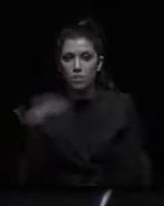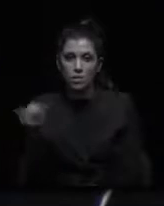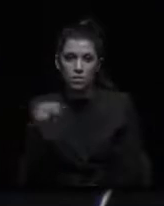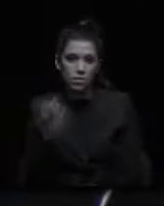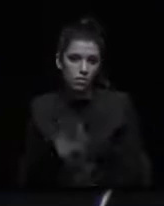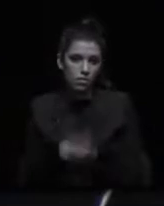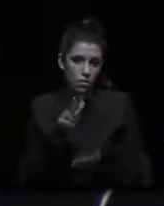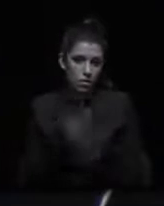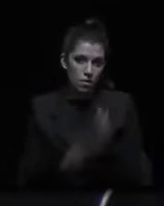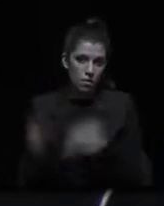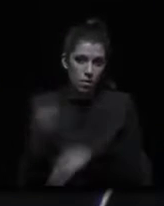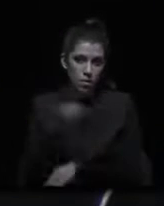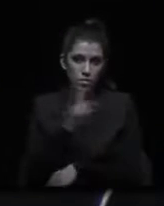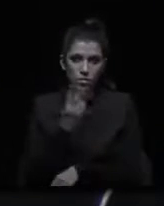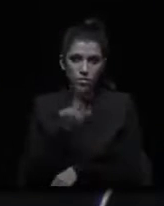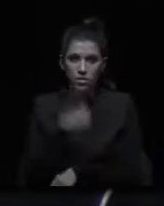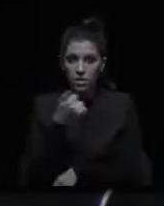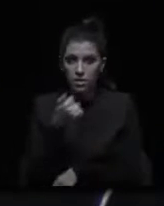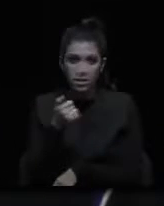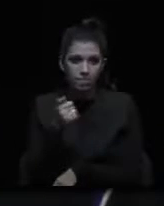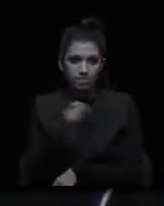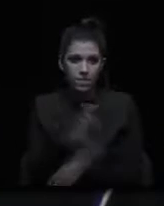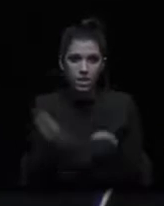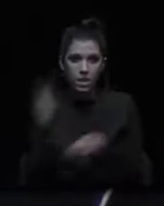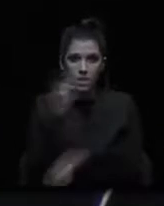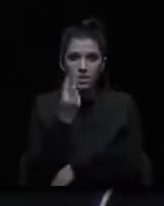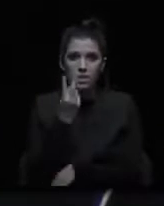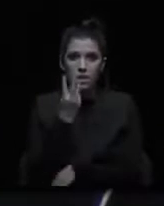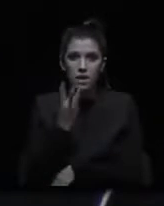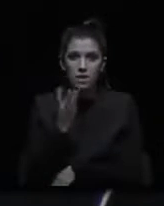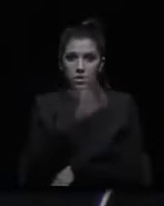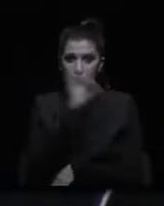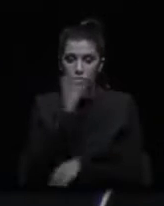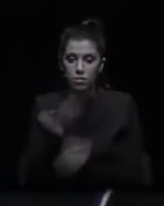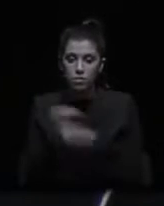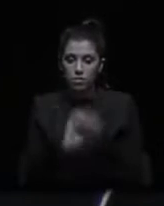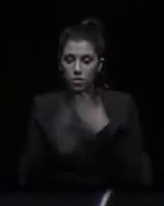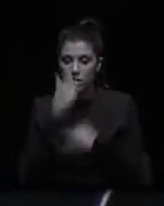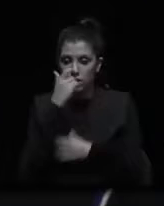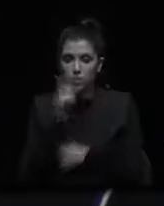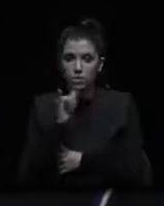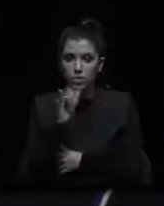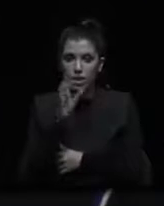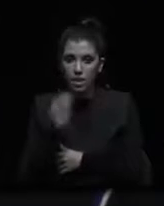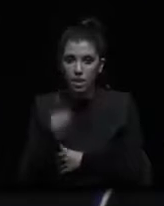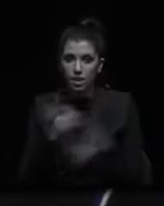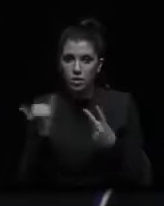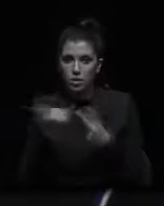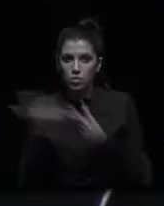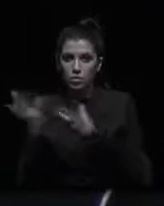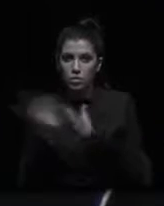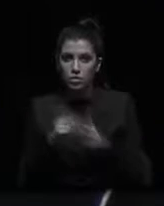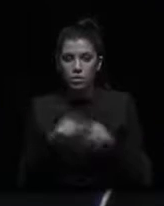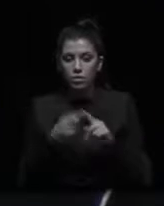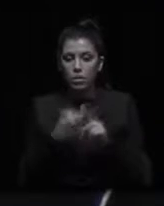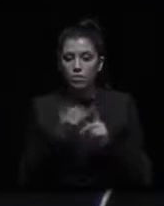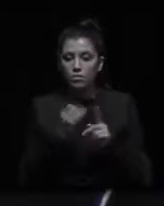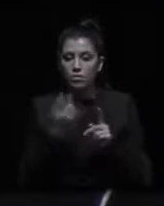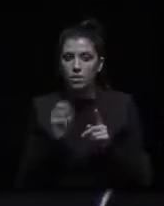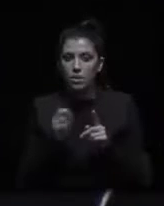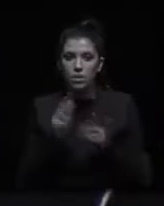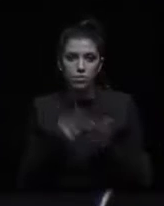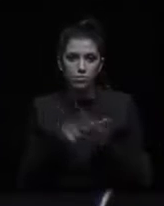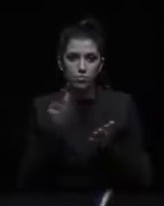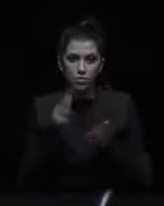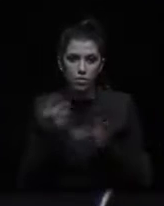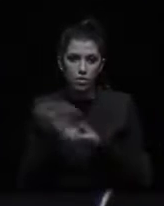fora aprovado um aumento de 2,5% para 3% na devolução do IRS aos municípios e no segundo orçamento para 2023 fora